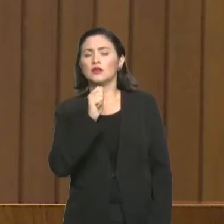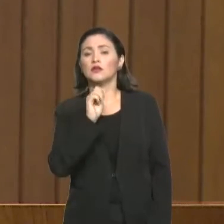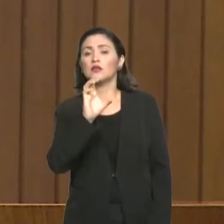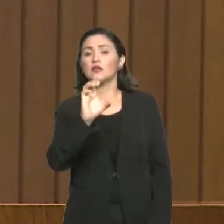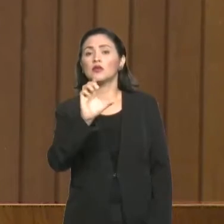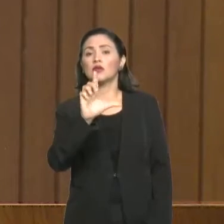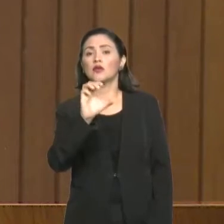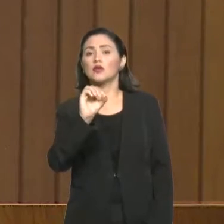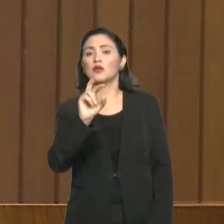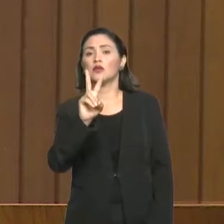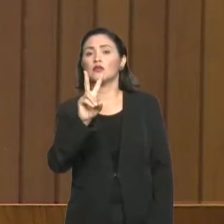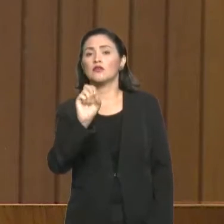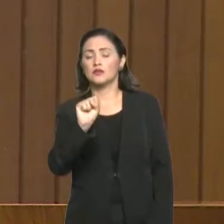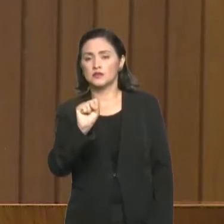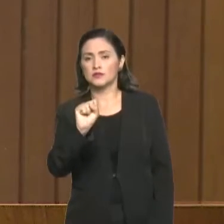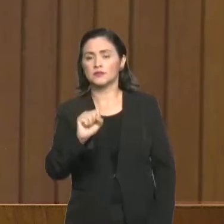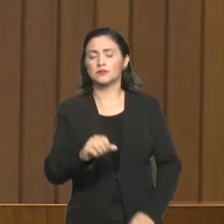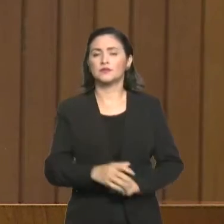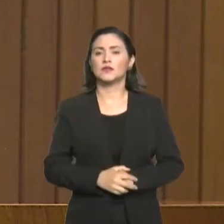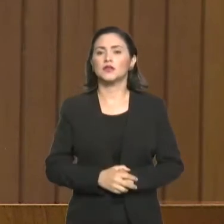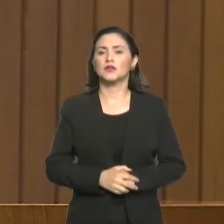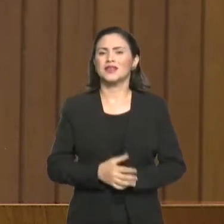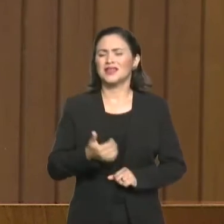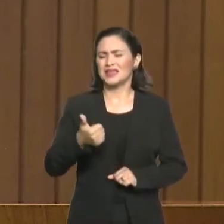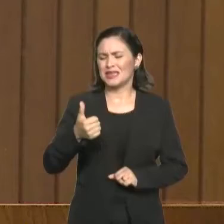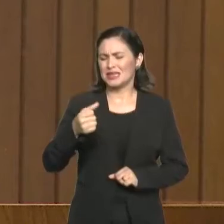de mentiras e despreparo